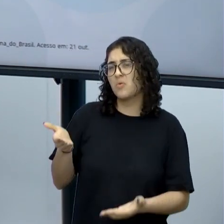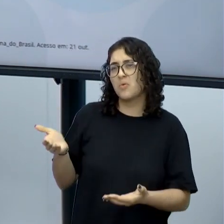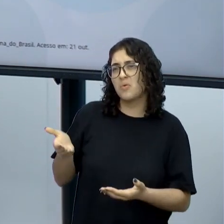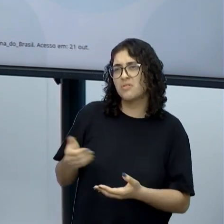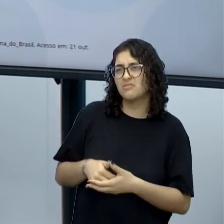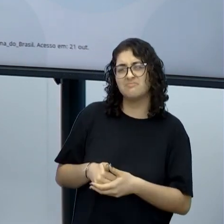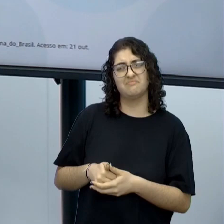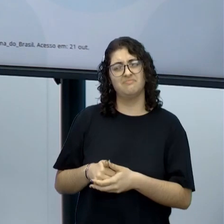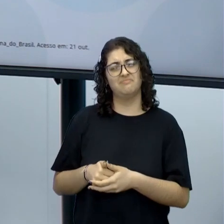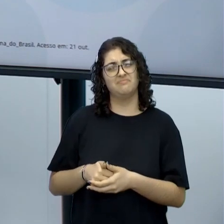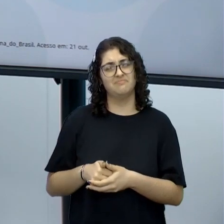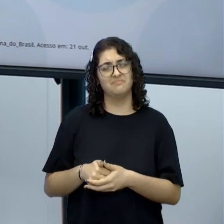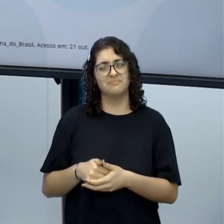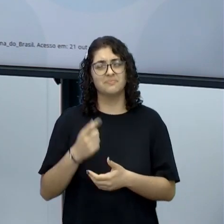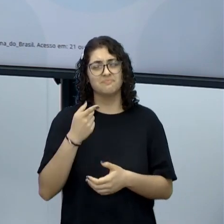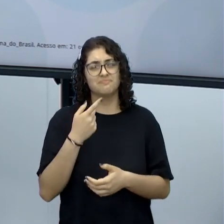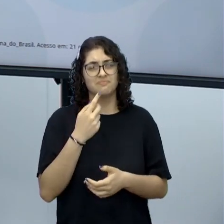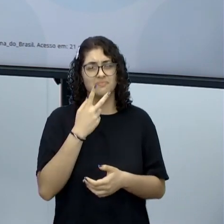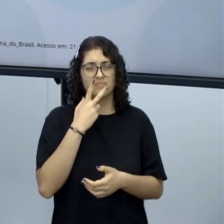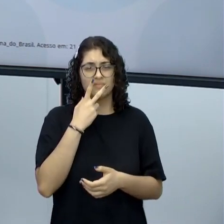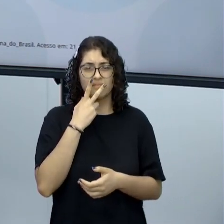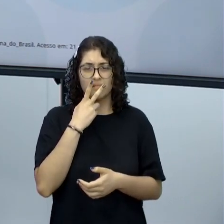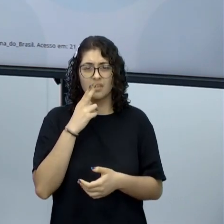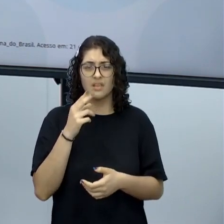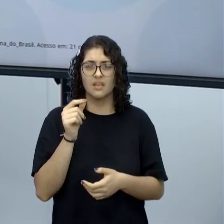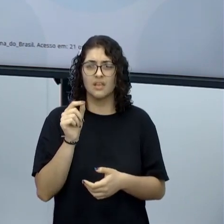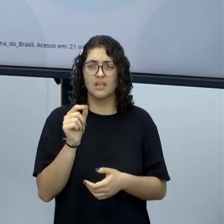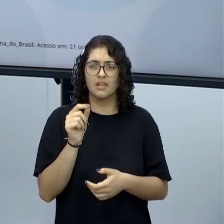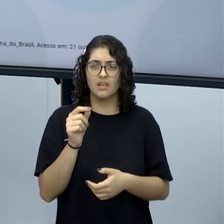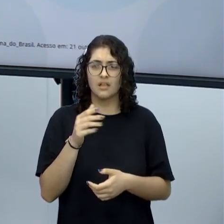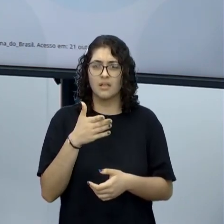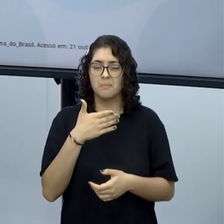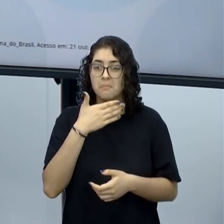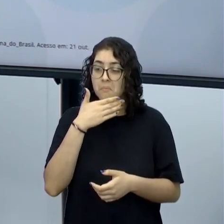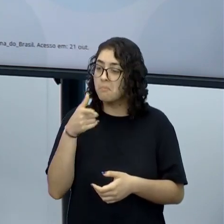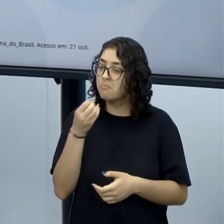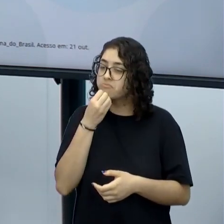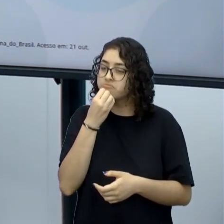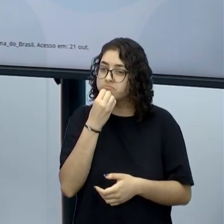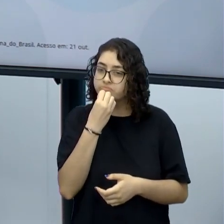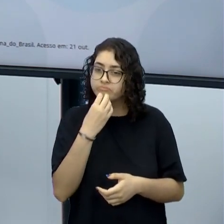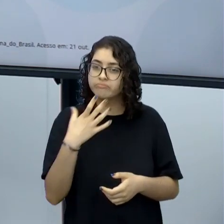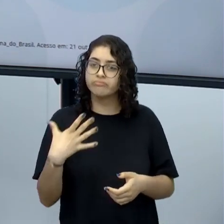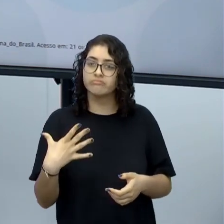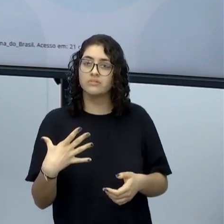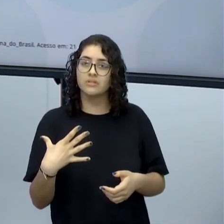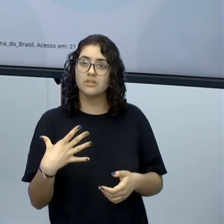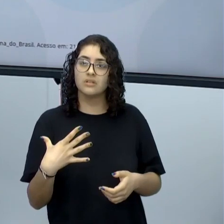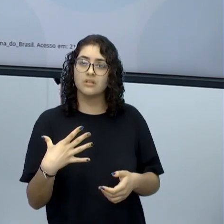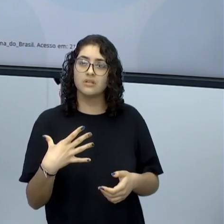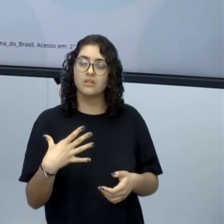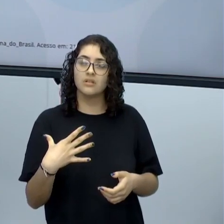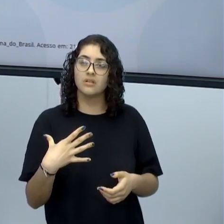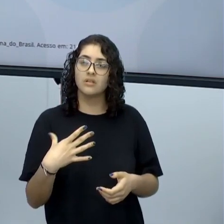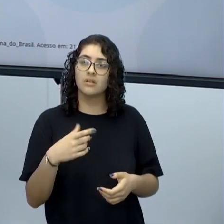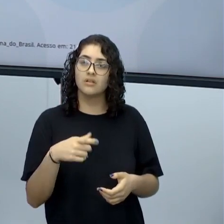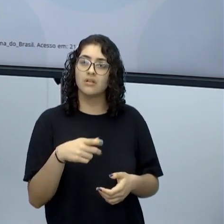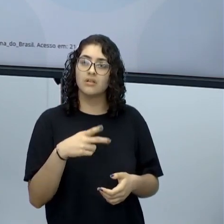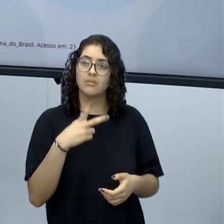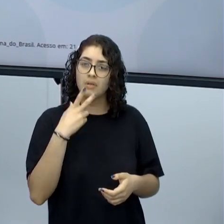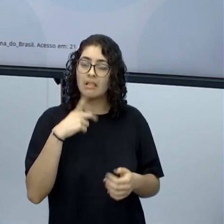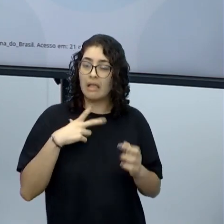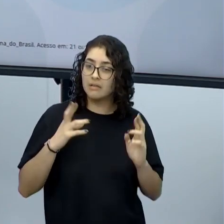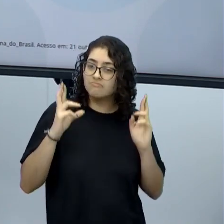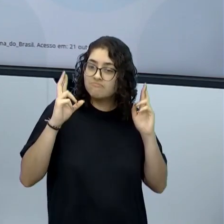Pô, mas ele é tão melhor do que o que estava sendo feito nos 15, 20 anos anteriores, que a gente pensa, nossa, há uma